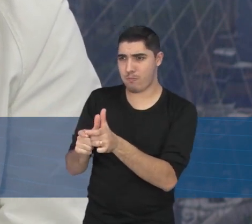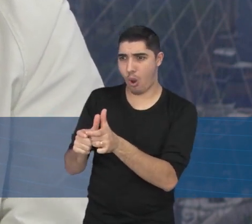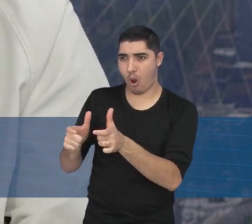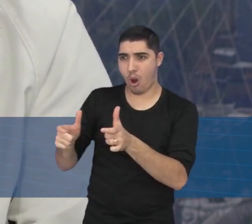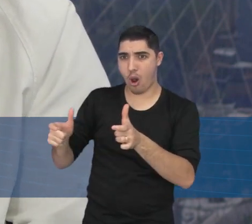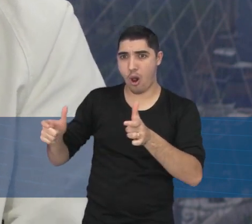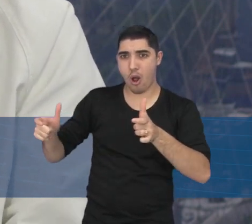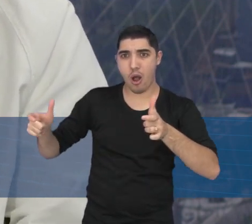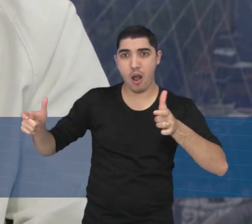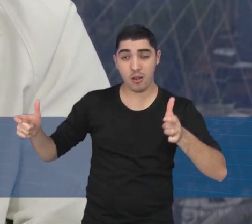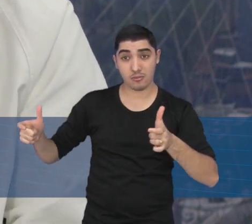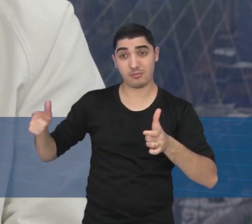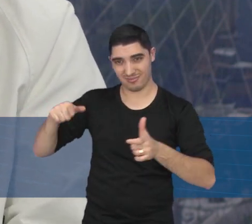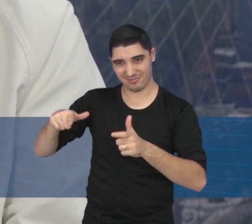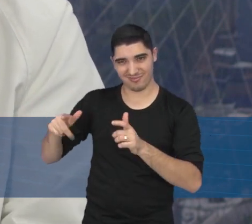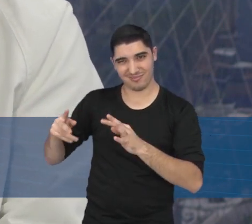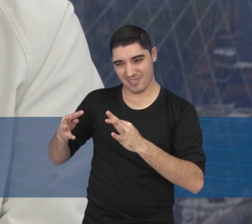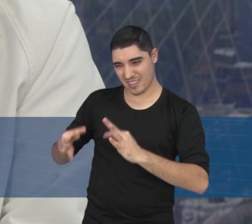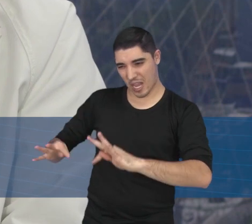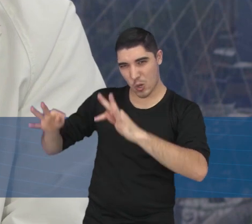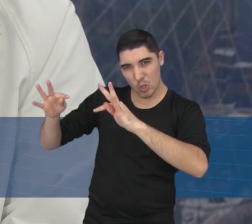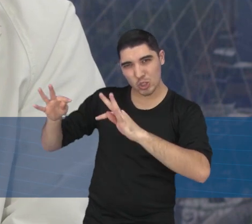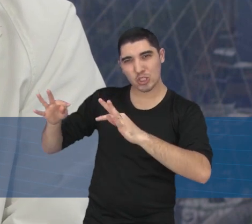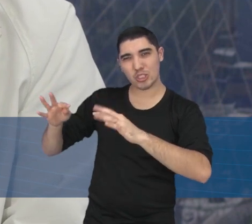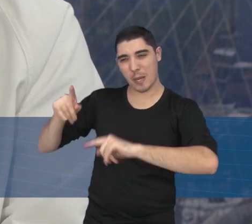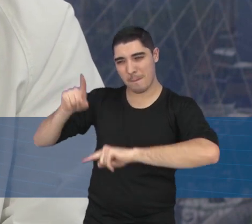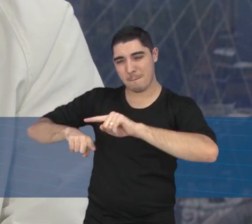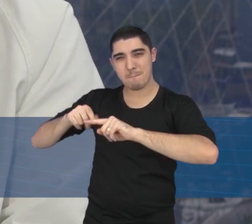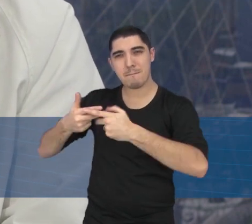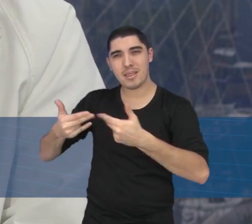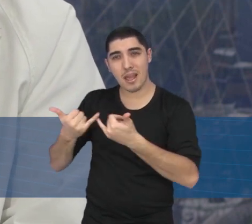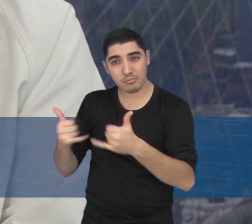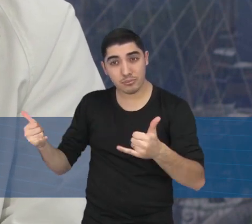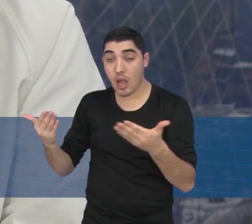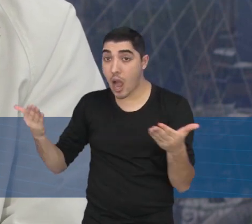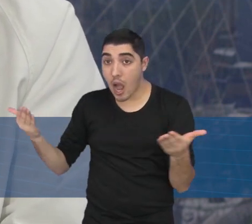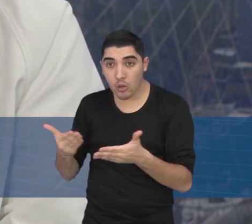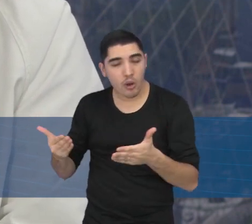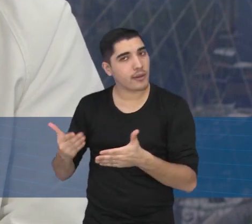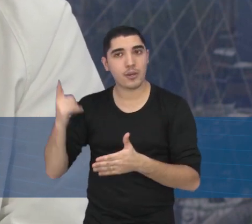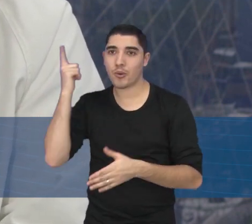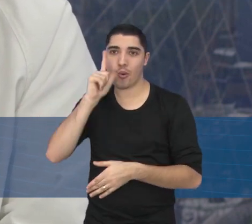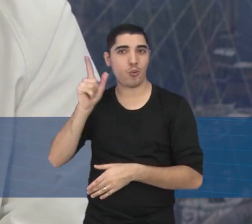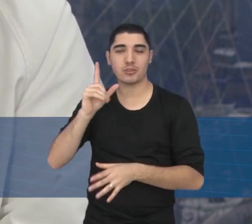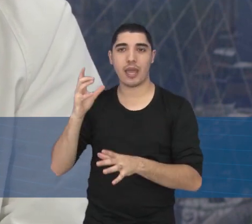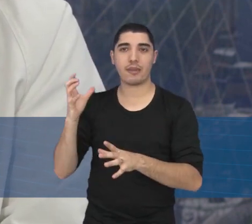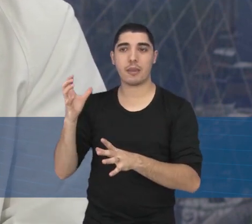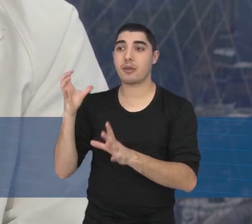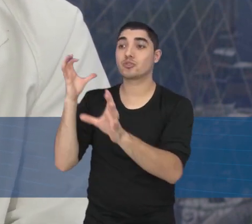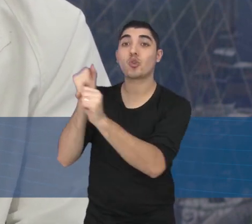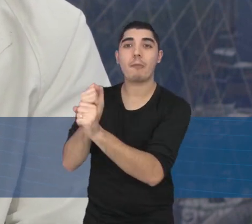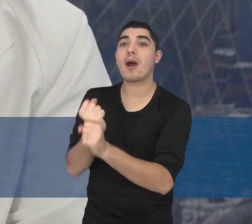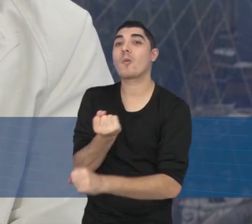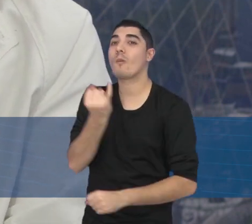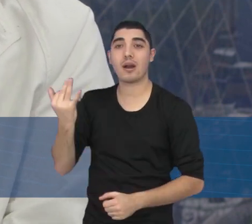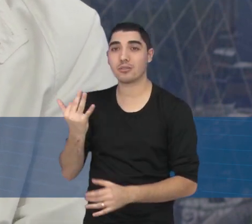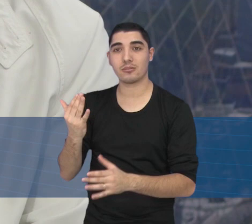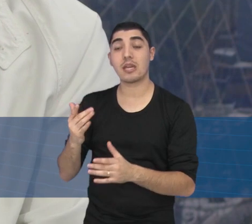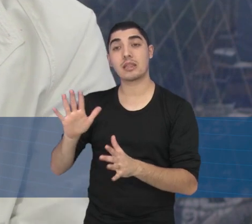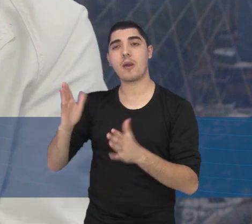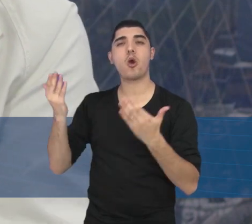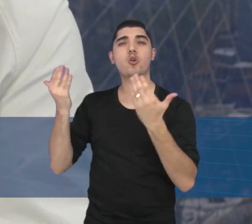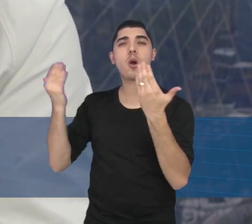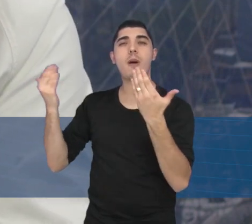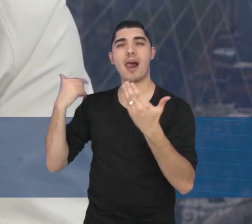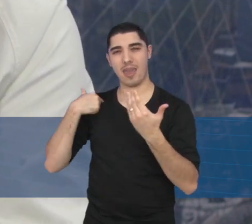dos componentes eletrônicos, falando exatamente assim, na vida como um todo, é exponencial. Então, se você comparar, quando eu me